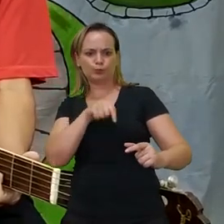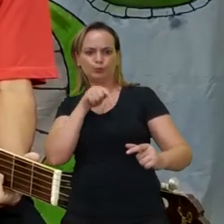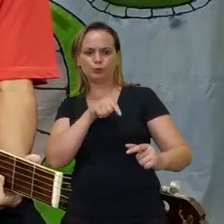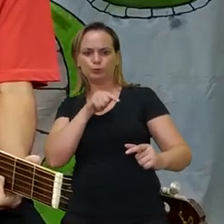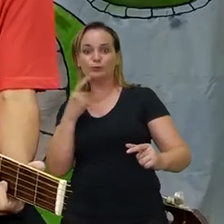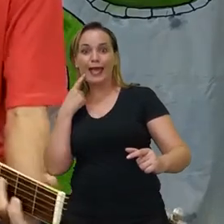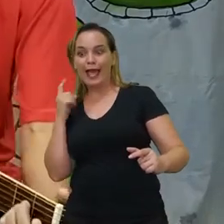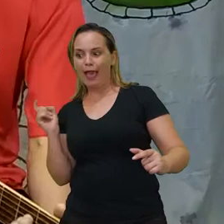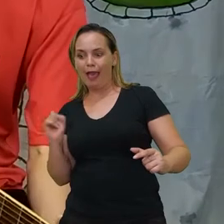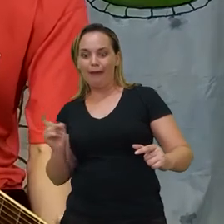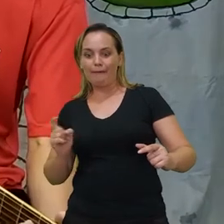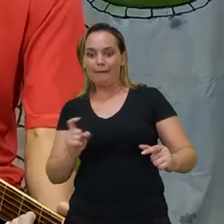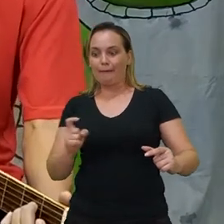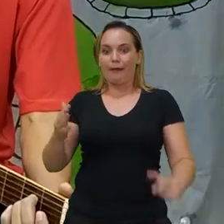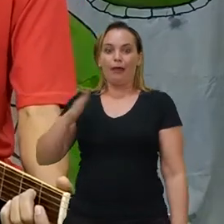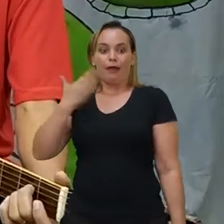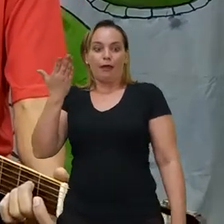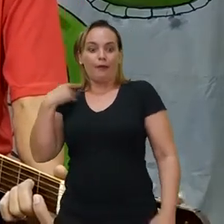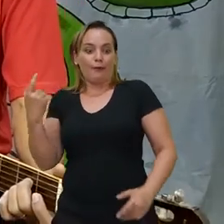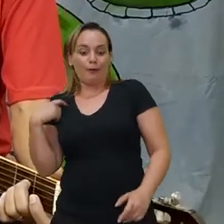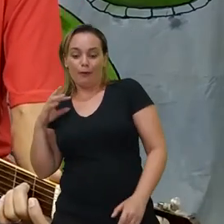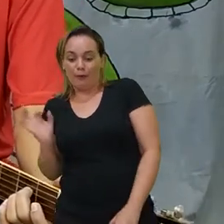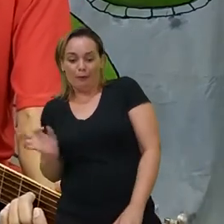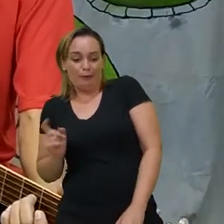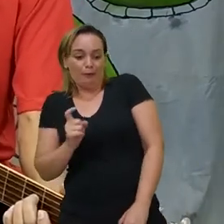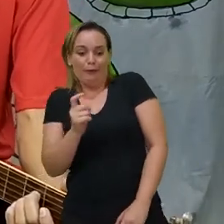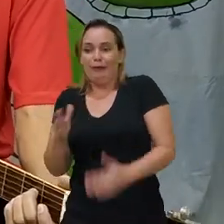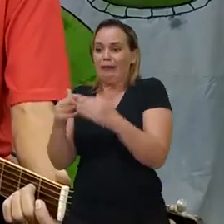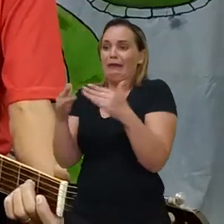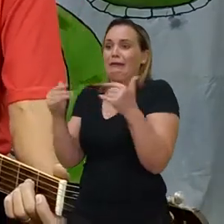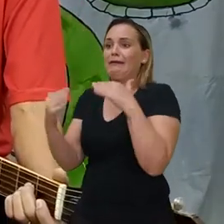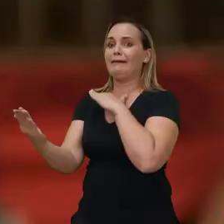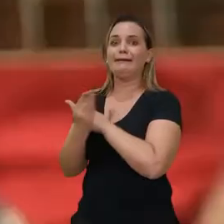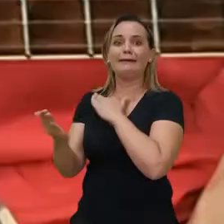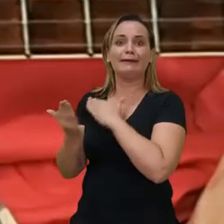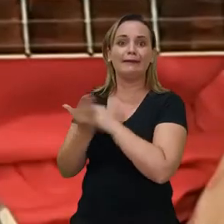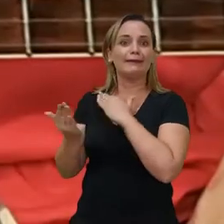o ratinho, assustado, foi correndo buscar ajuda.